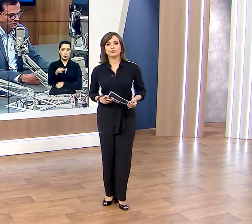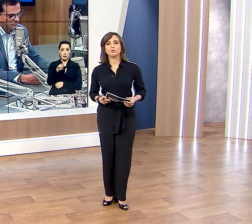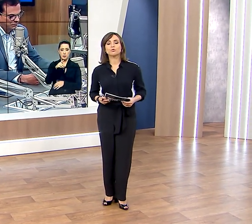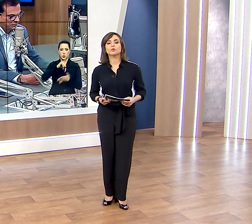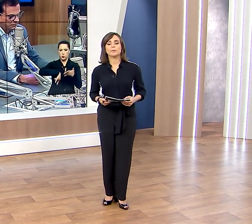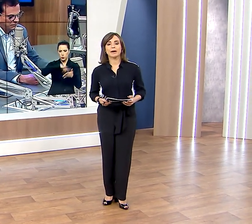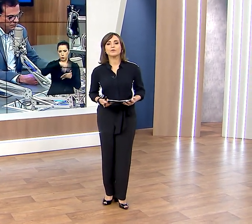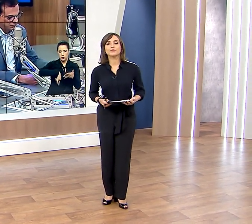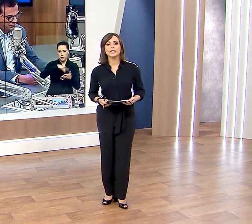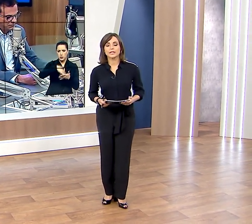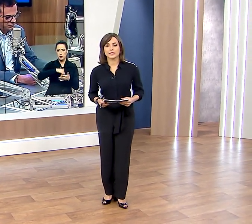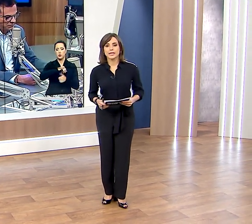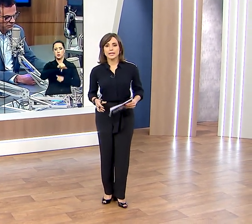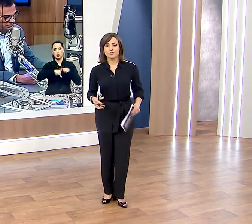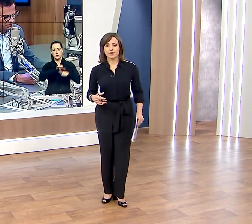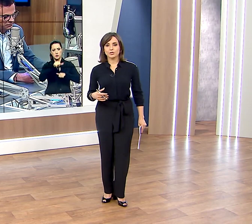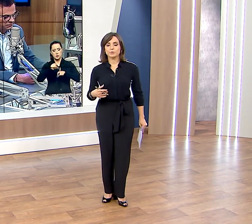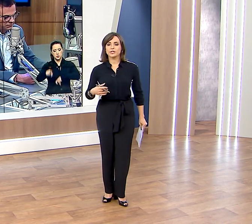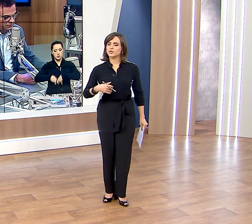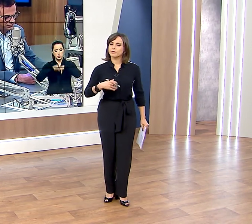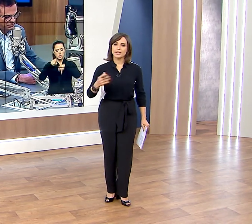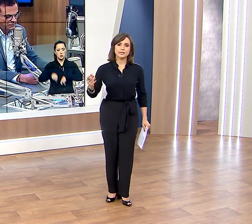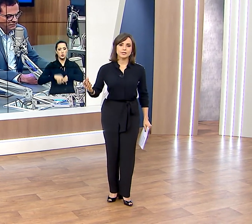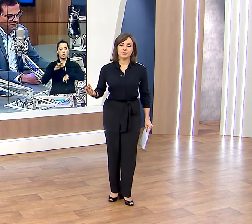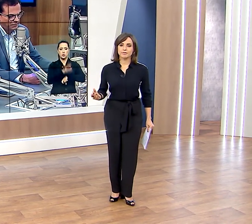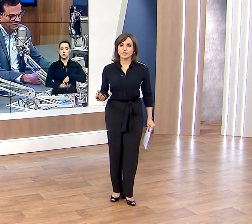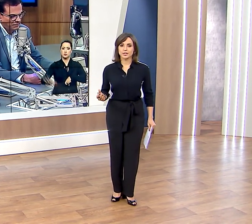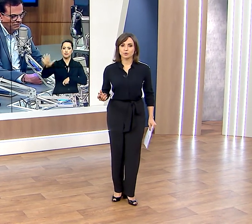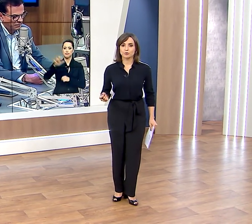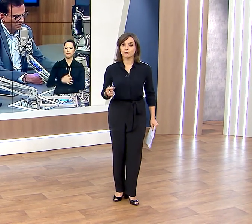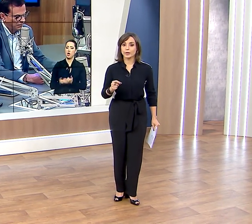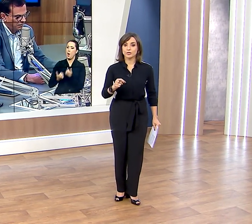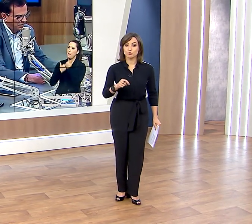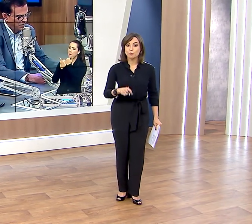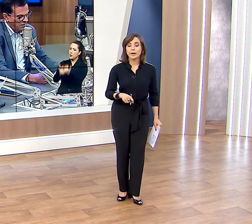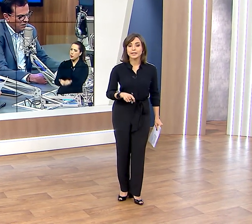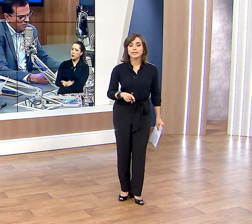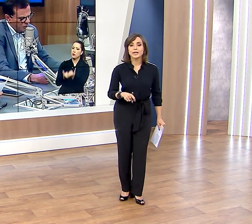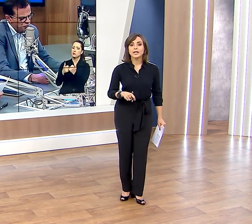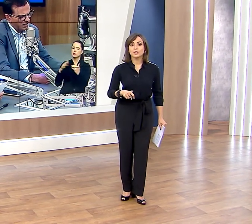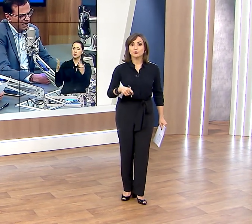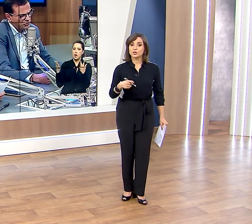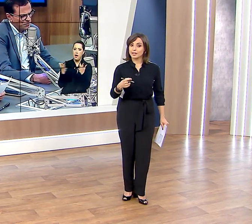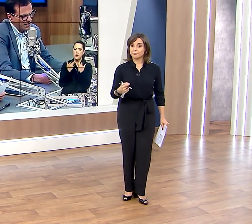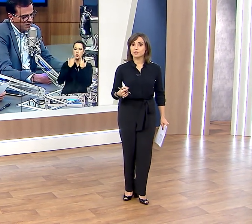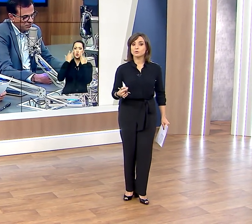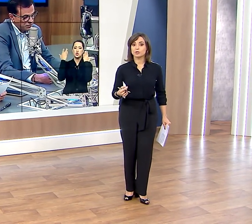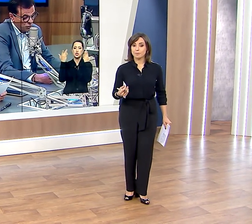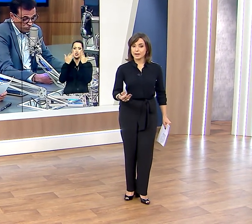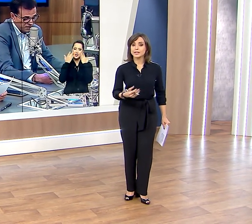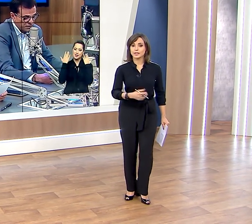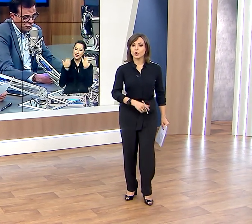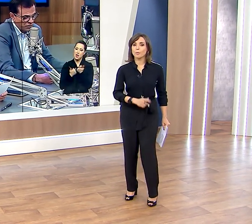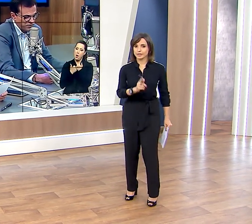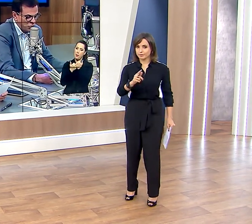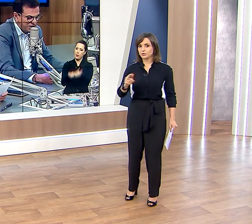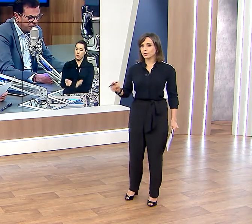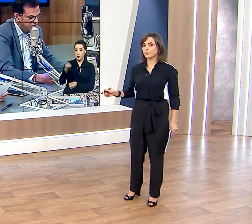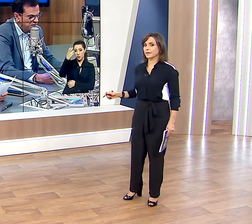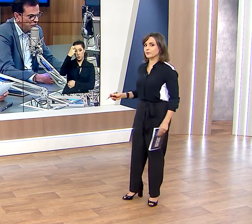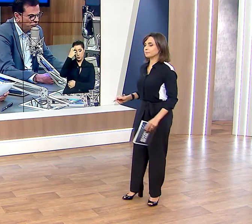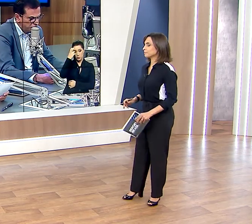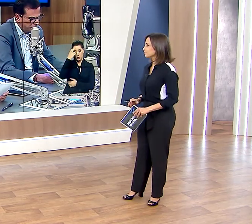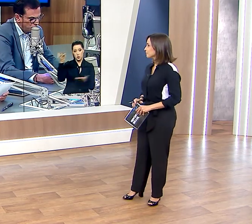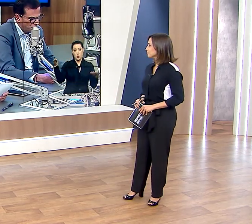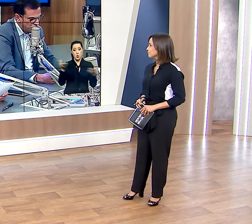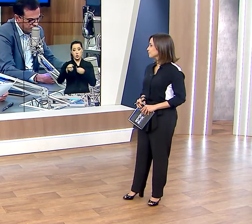secretário especial de Cultura Mário Frias ele fala sobre as diversas manifestações culturais do país e os desafios da pasta que comanda